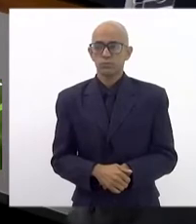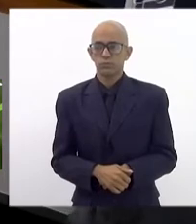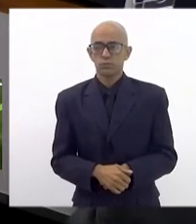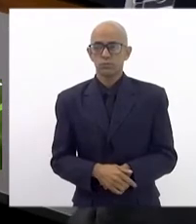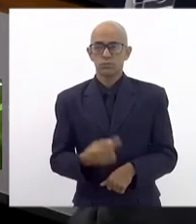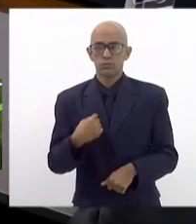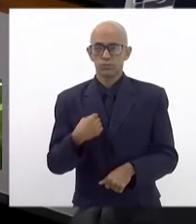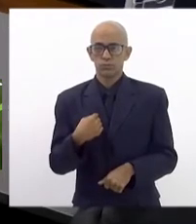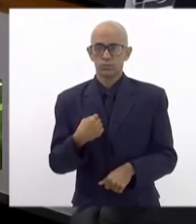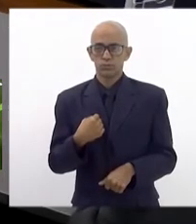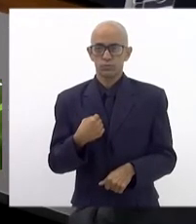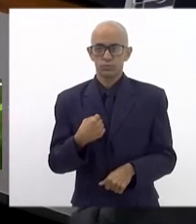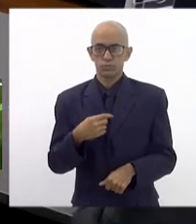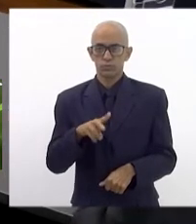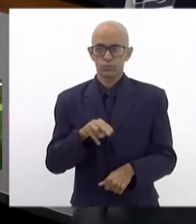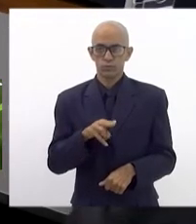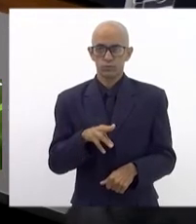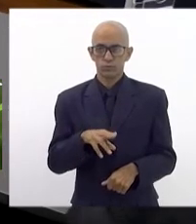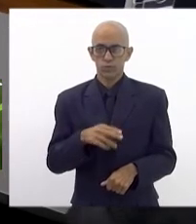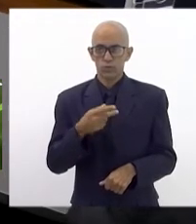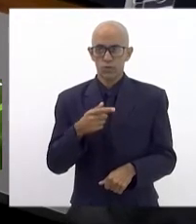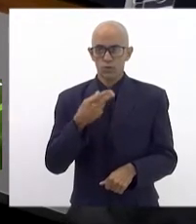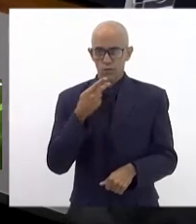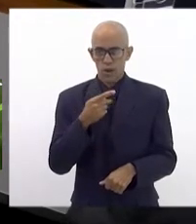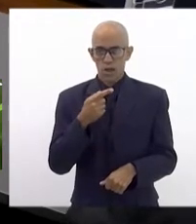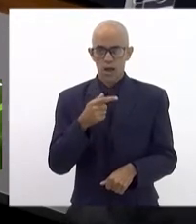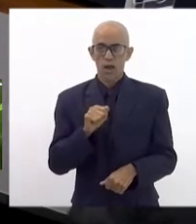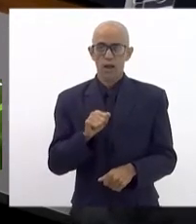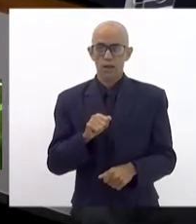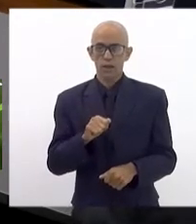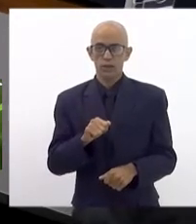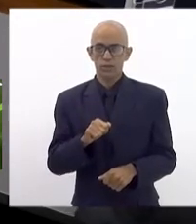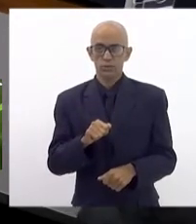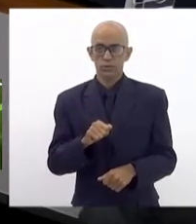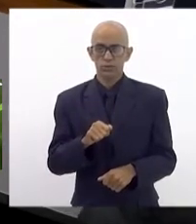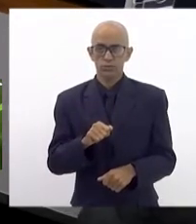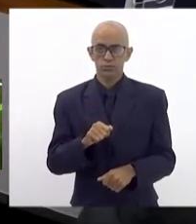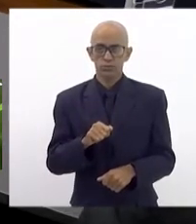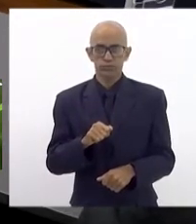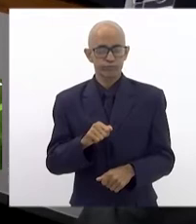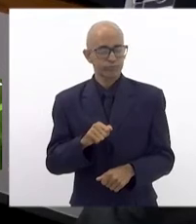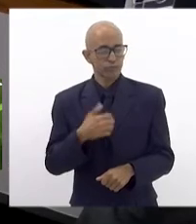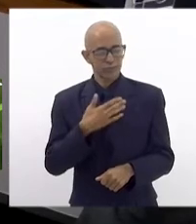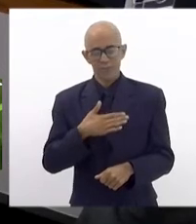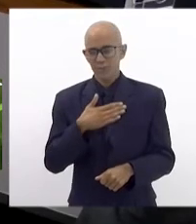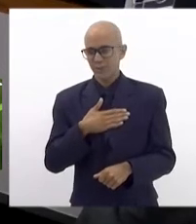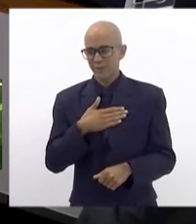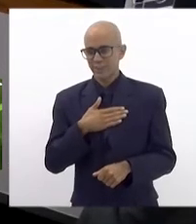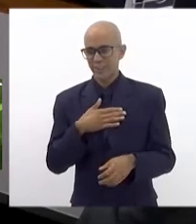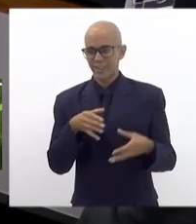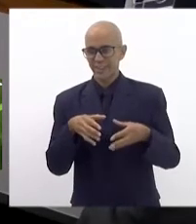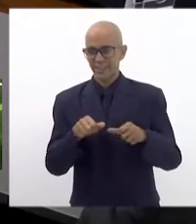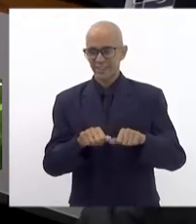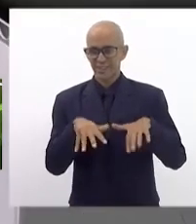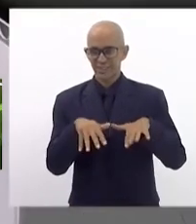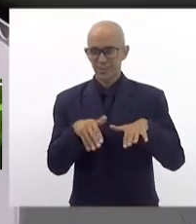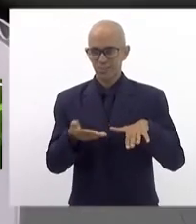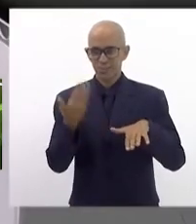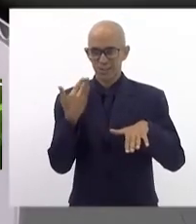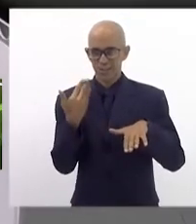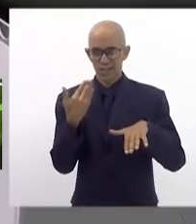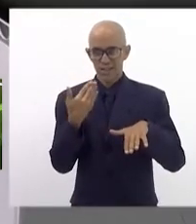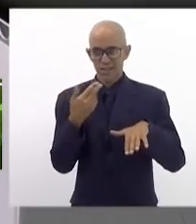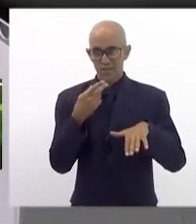Eu vou repetir aqui, em primeiro lugar, o elogio que eu fiz daquela nossa outra sessão. Eu